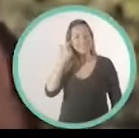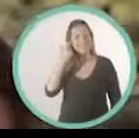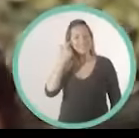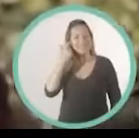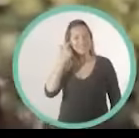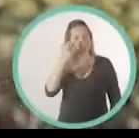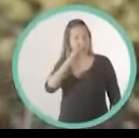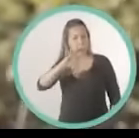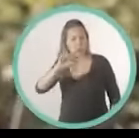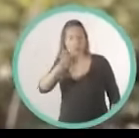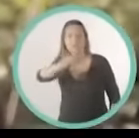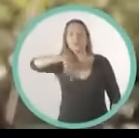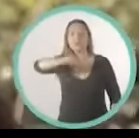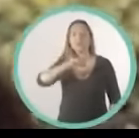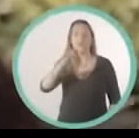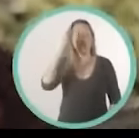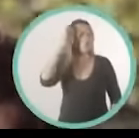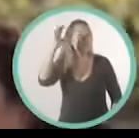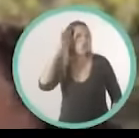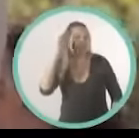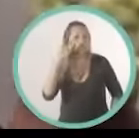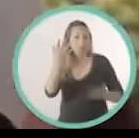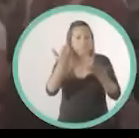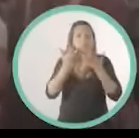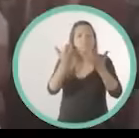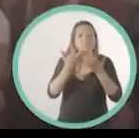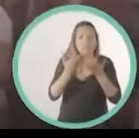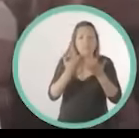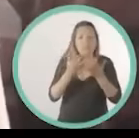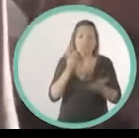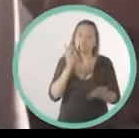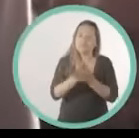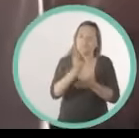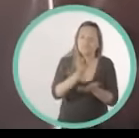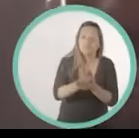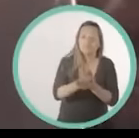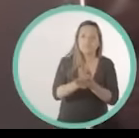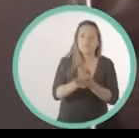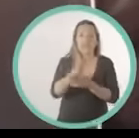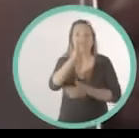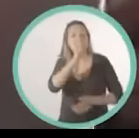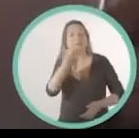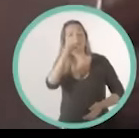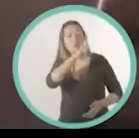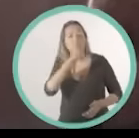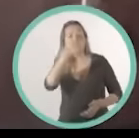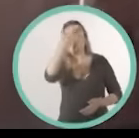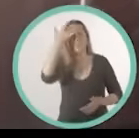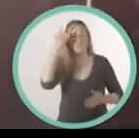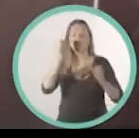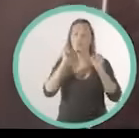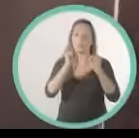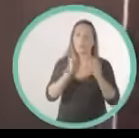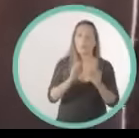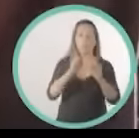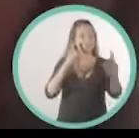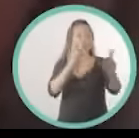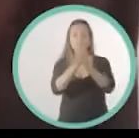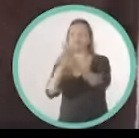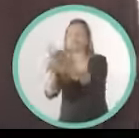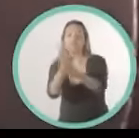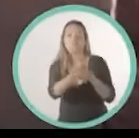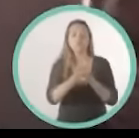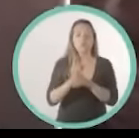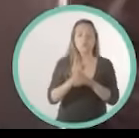cidade que nós queremos, isso aqui vai ser permanente. Por que que todo final de semana os moradores não podem se encontrar, pegar